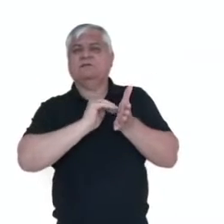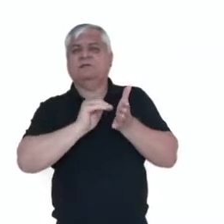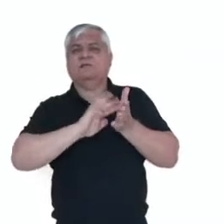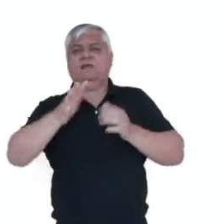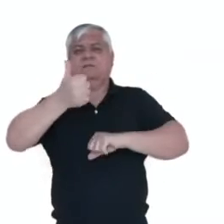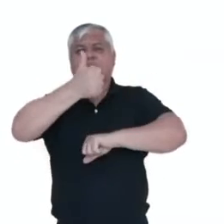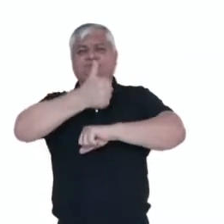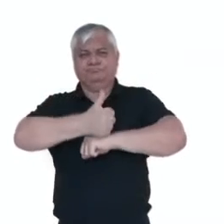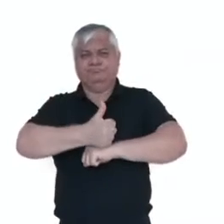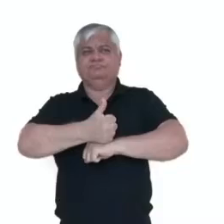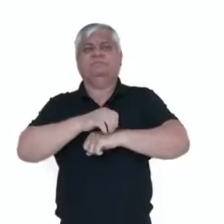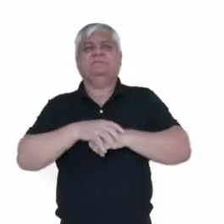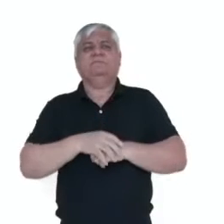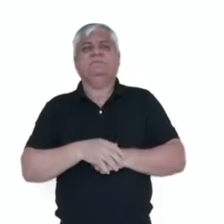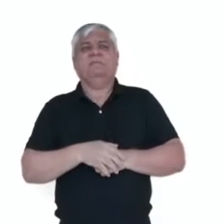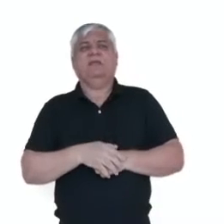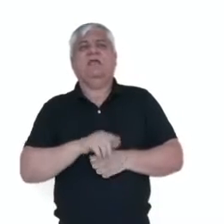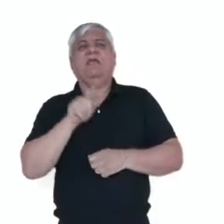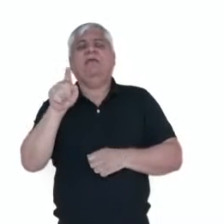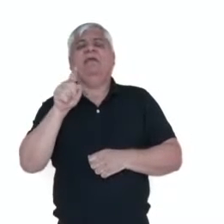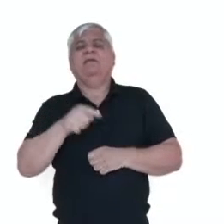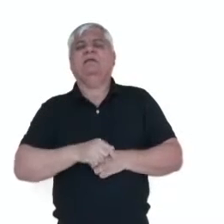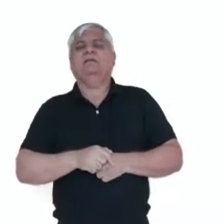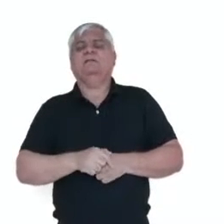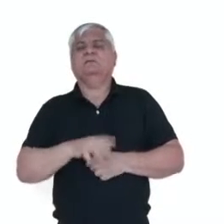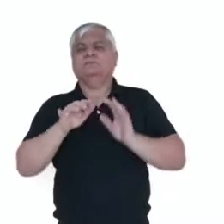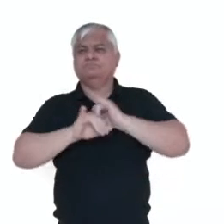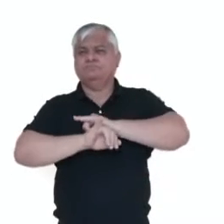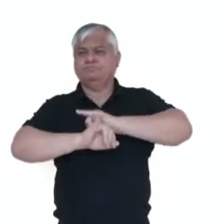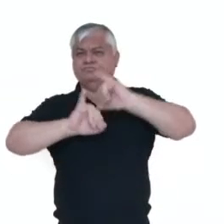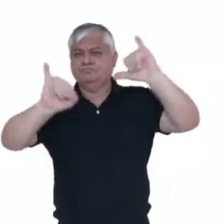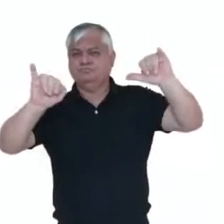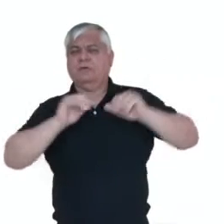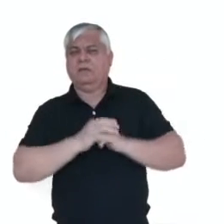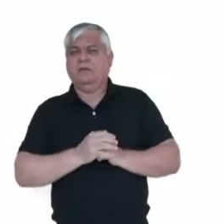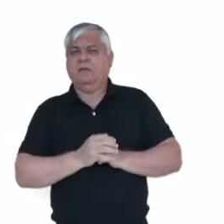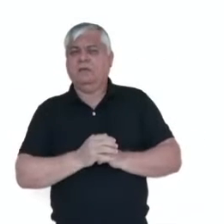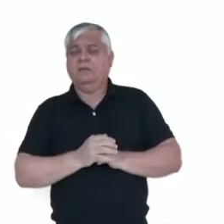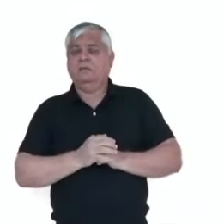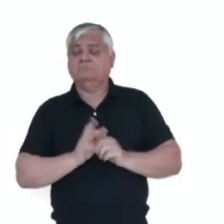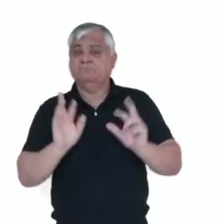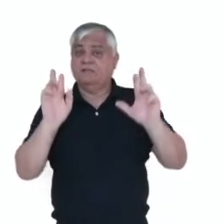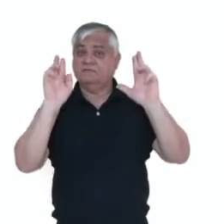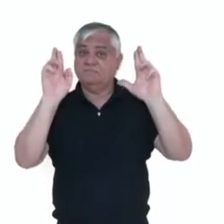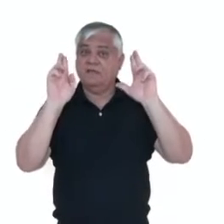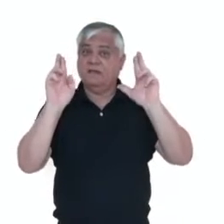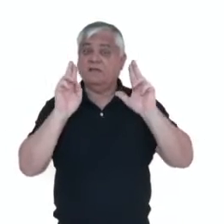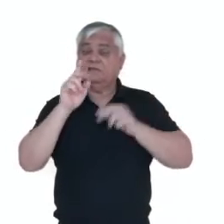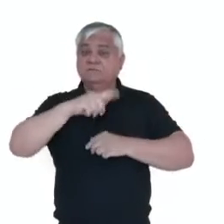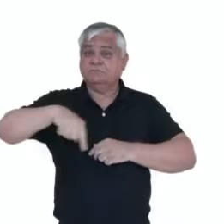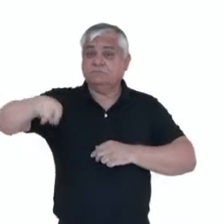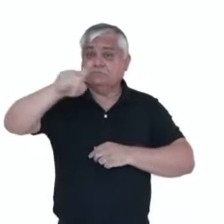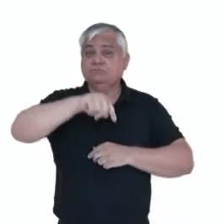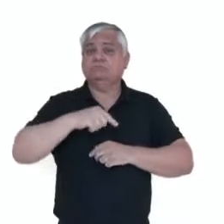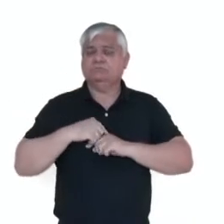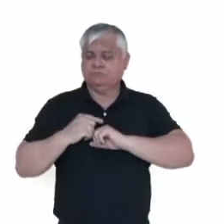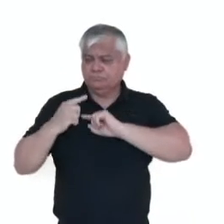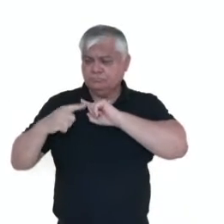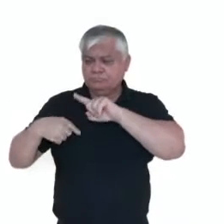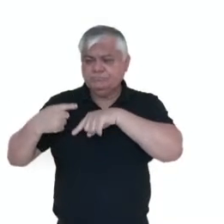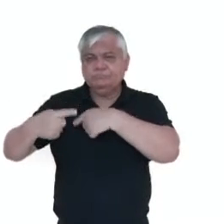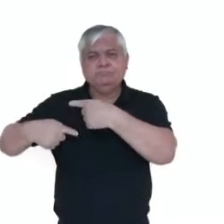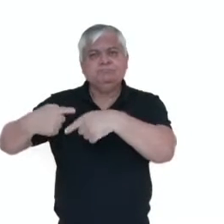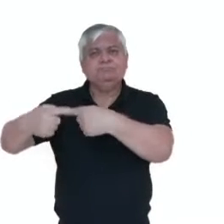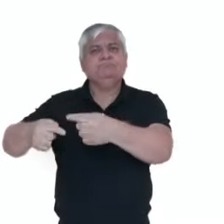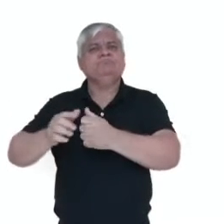Antônio Guterres expressou uma mensagem de humildade e esperança, assumindo que sua geração não